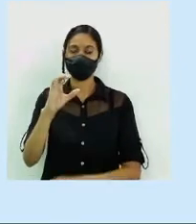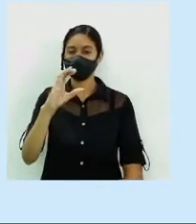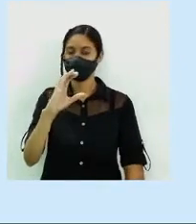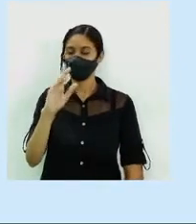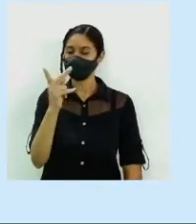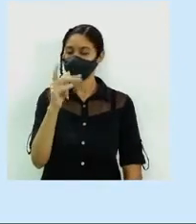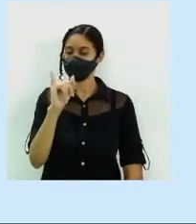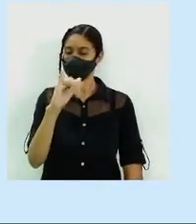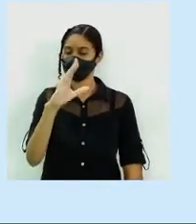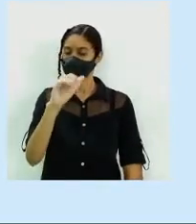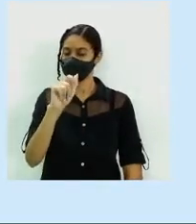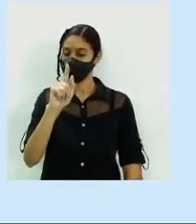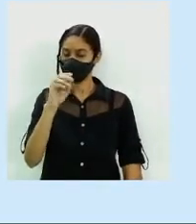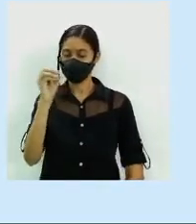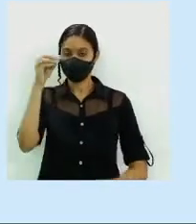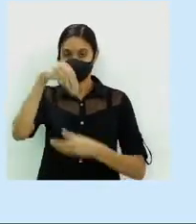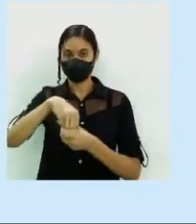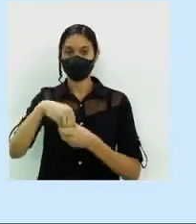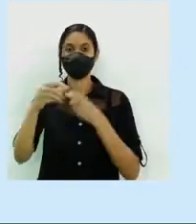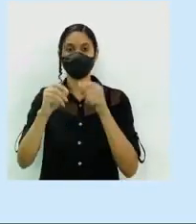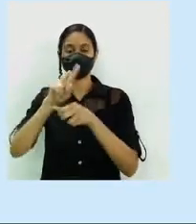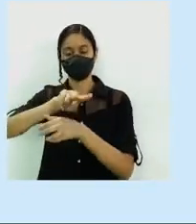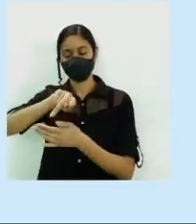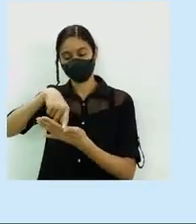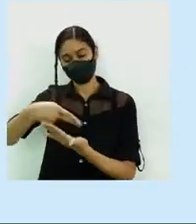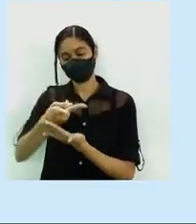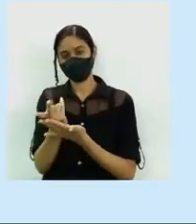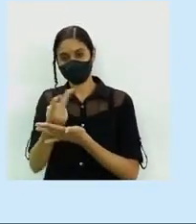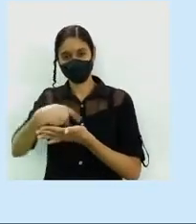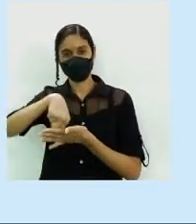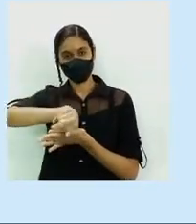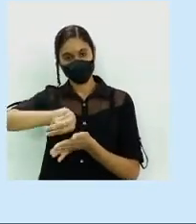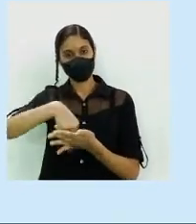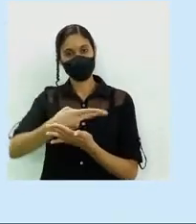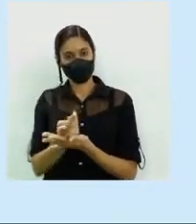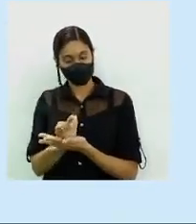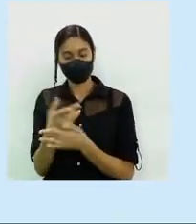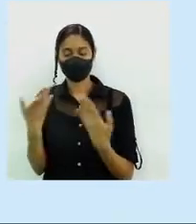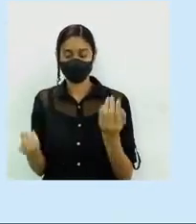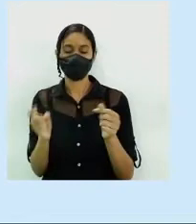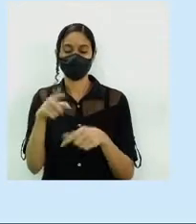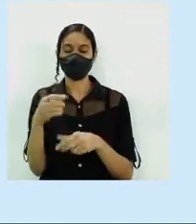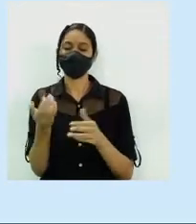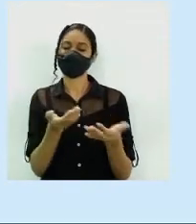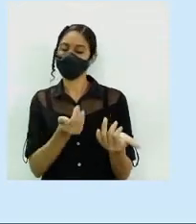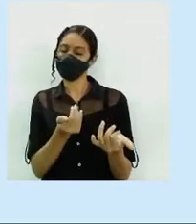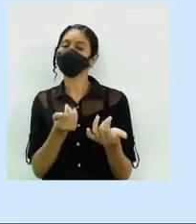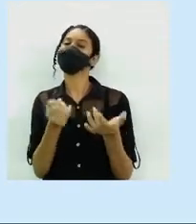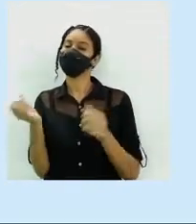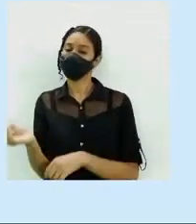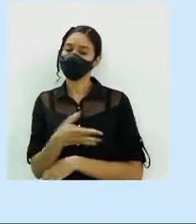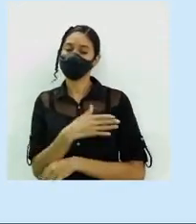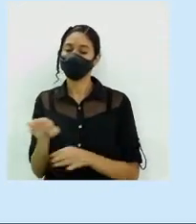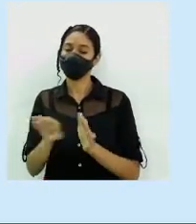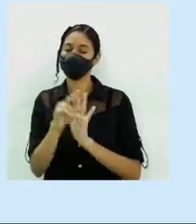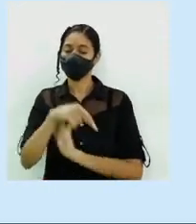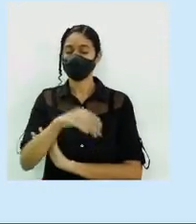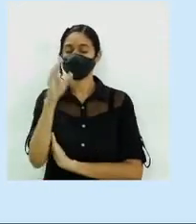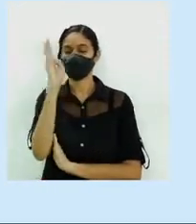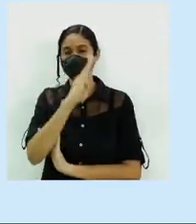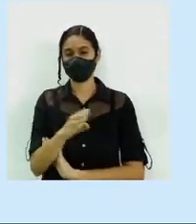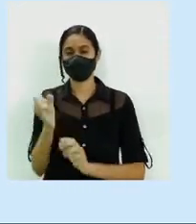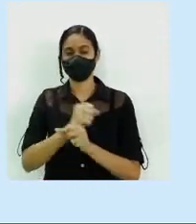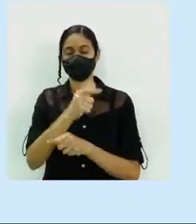movimento hip hop. Ele é bem juvenil, né, e bem atual. Só chegou aqui no Brasil no ano de